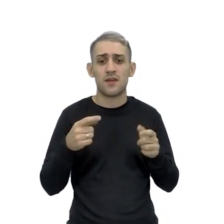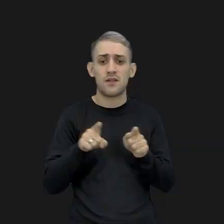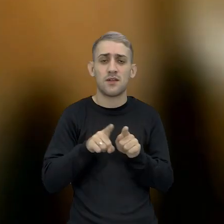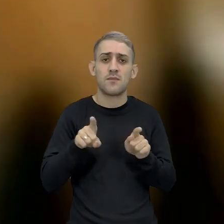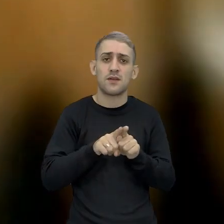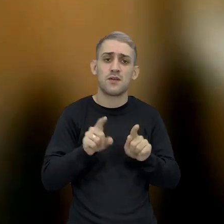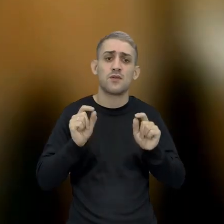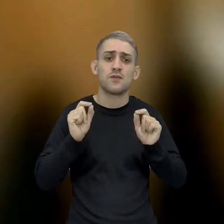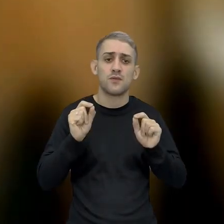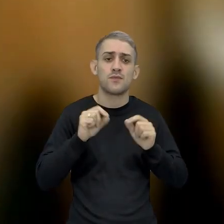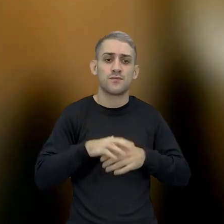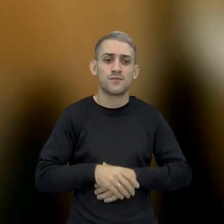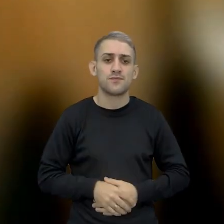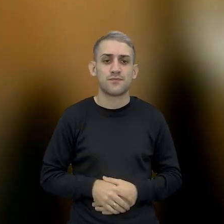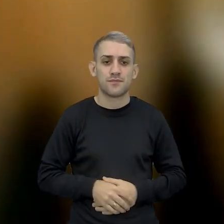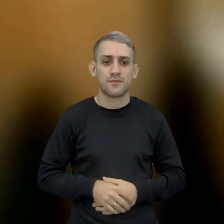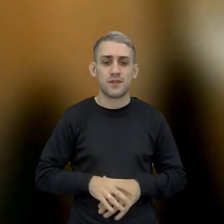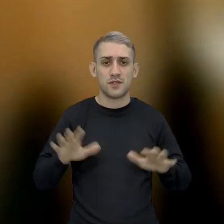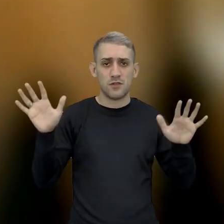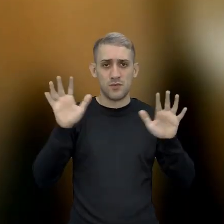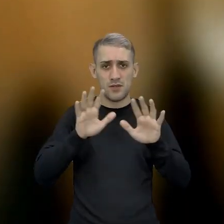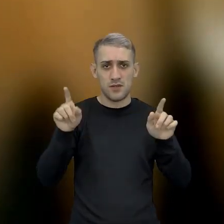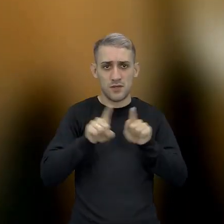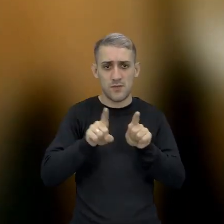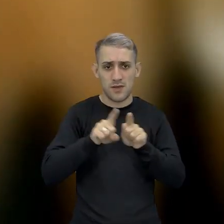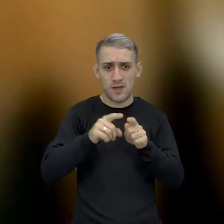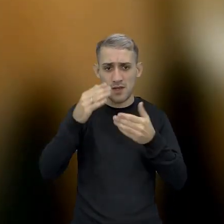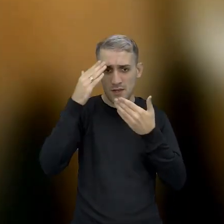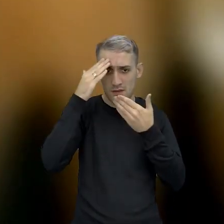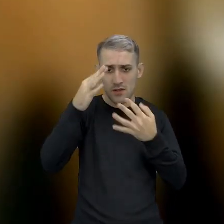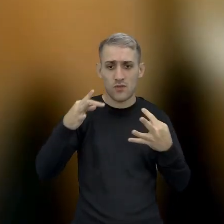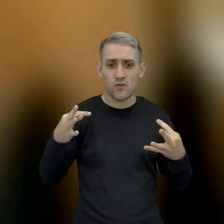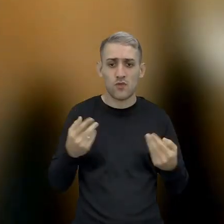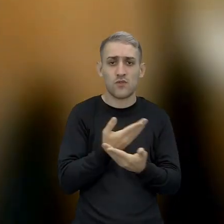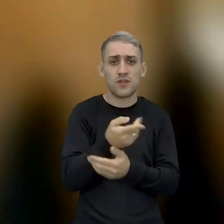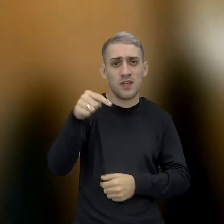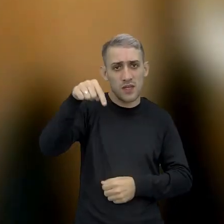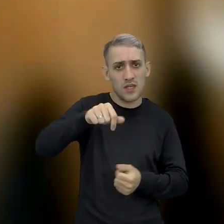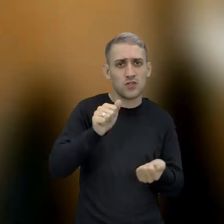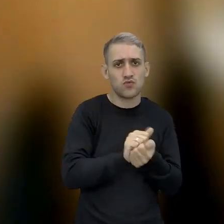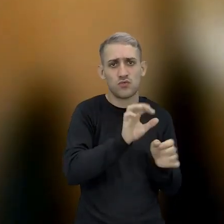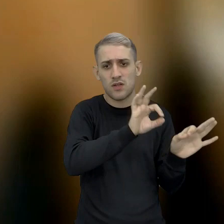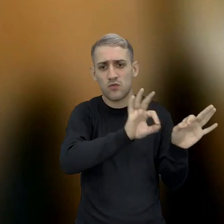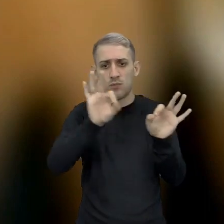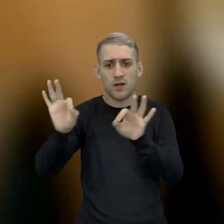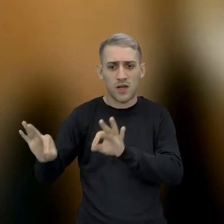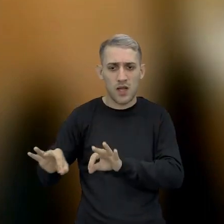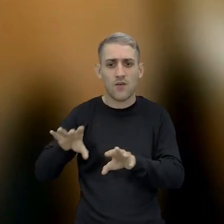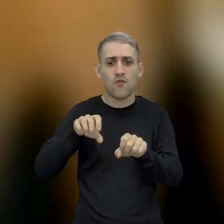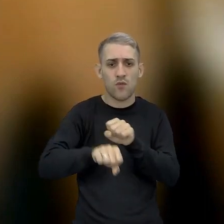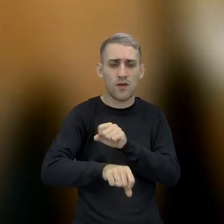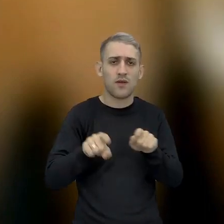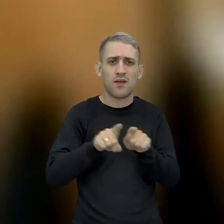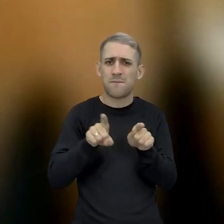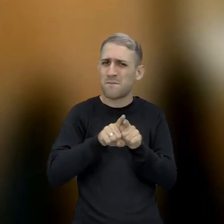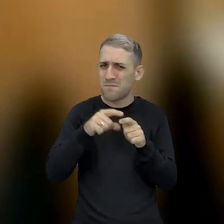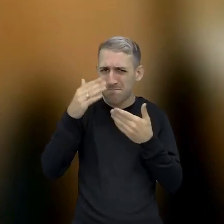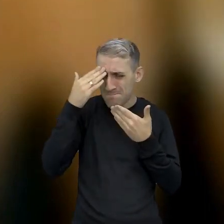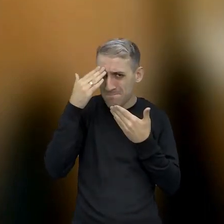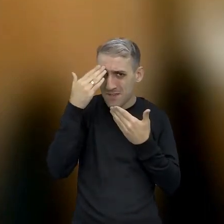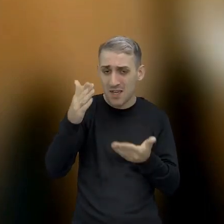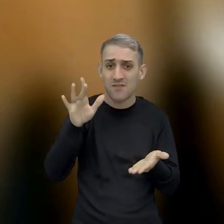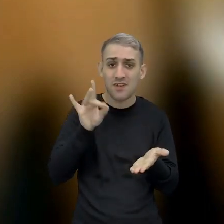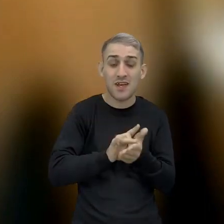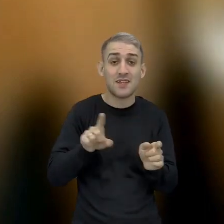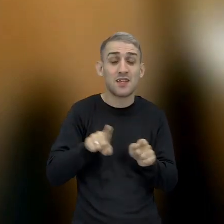então, ir me despedindo, agradecendo vocês por estarem conosco aqui, acompanharem esta formação. Muito obrigada